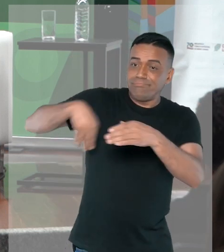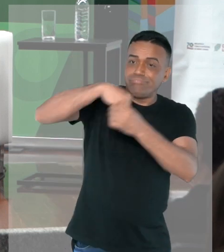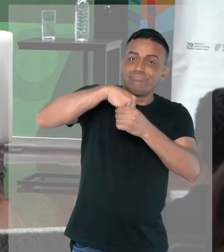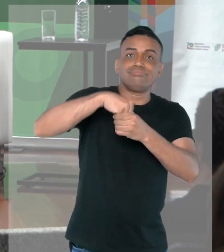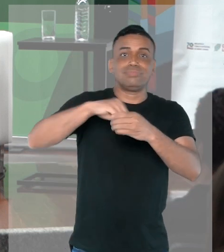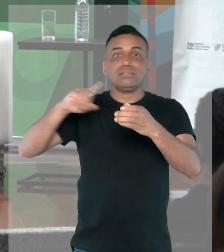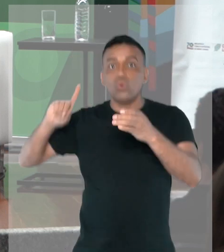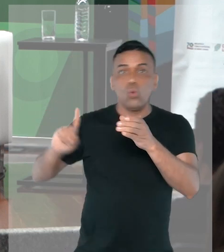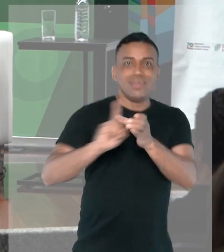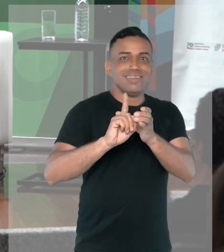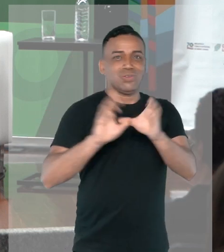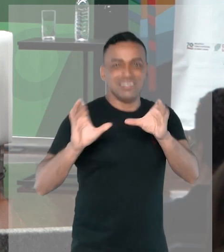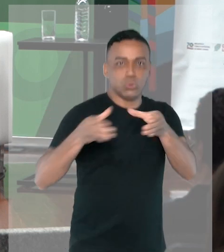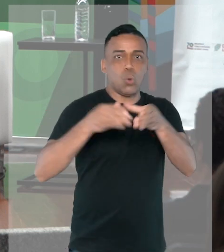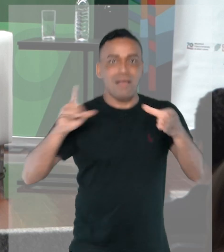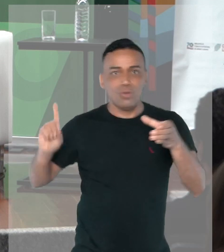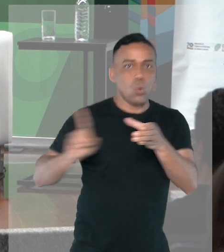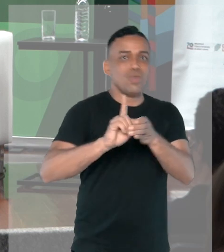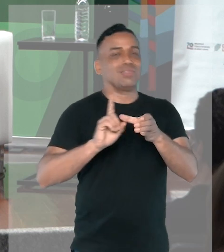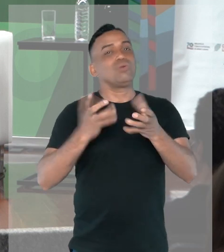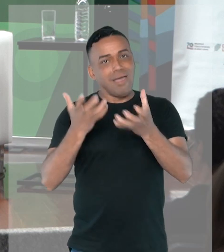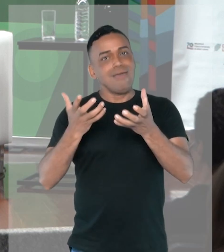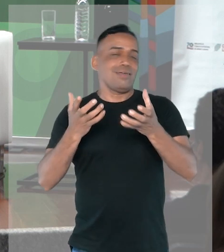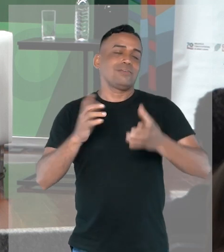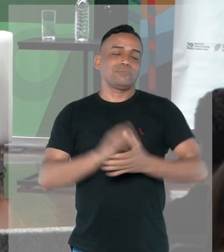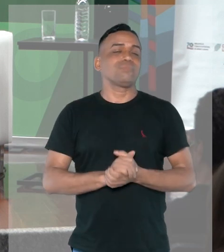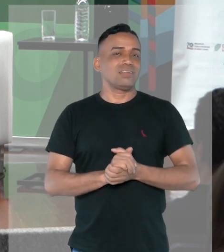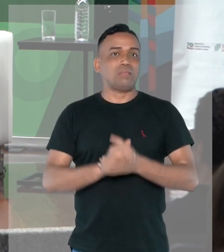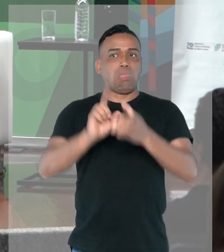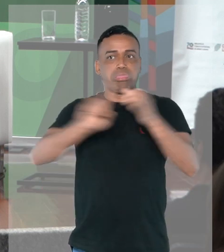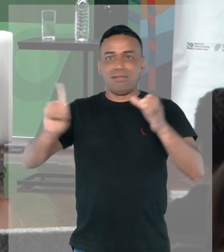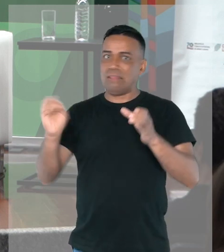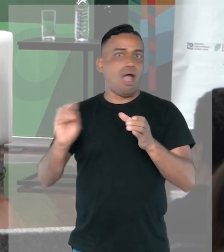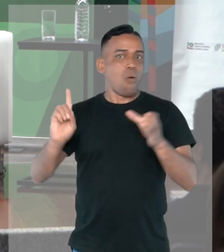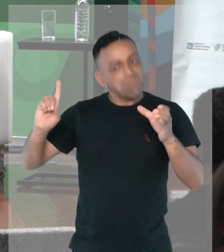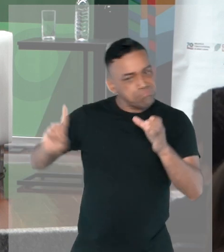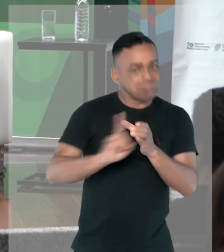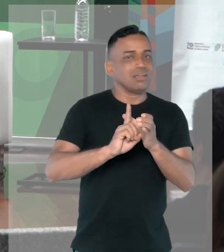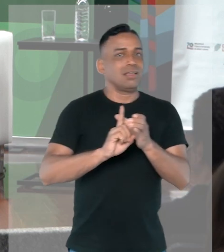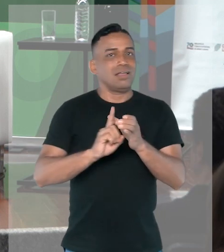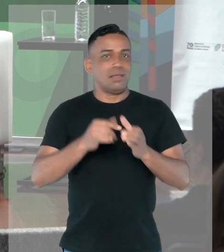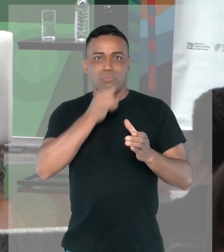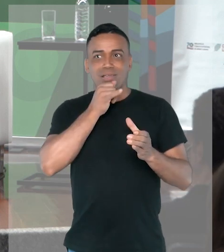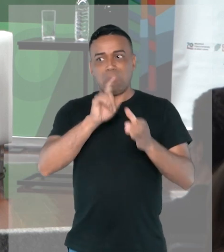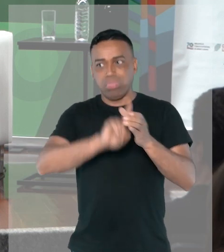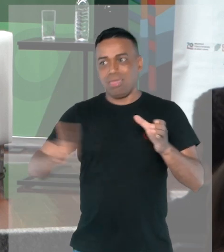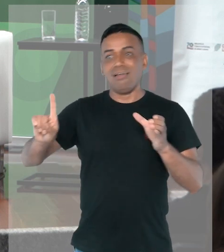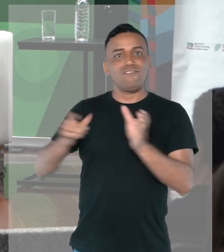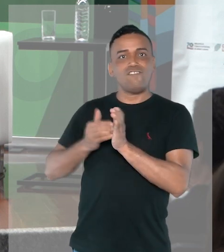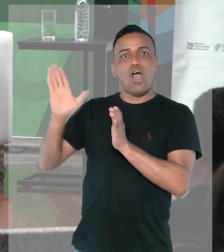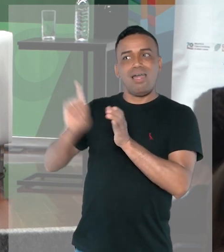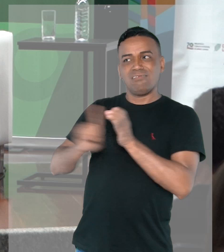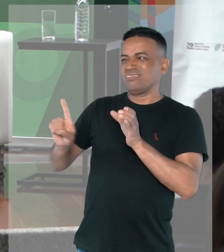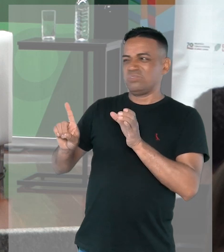da turma, né? Você faz qualquer coisa para ser parte da turma, né? Não ser posto de lado. Porque o ostracismo, você ser jogado de